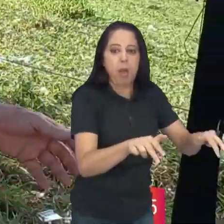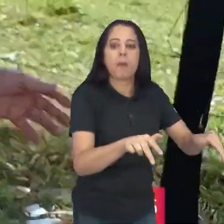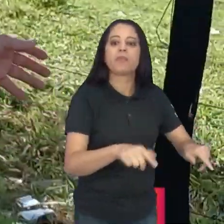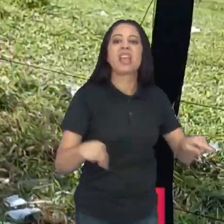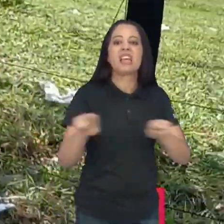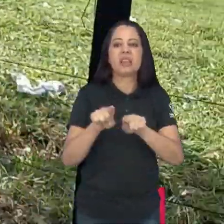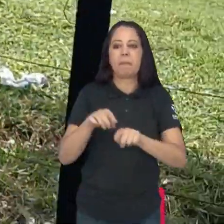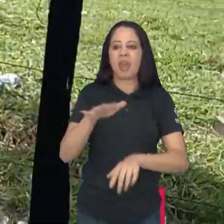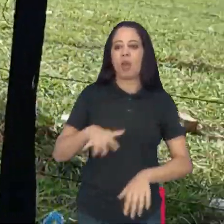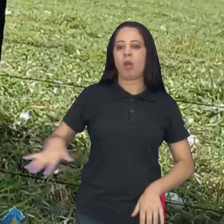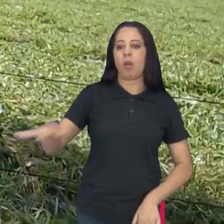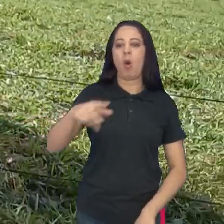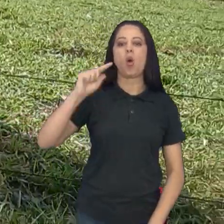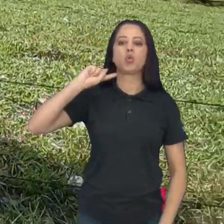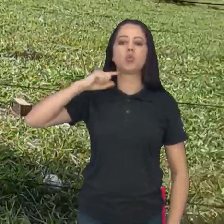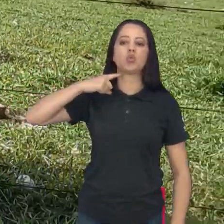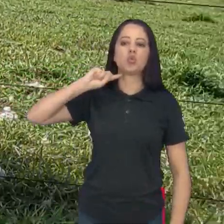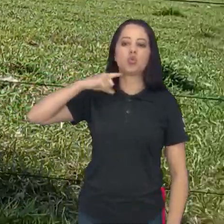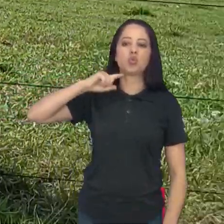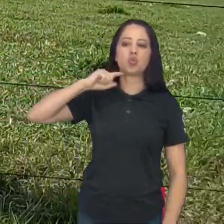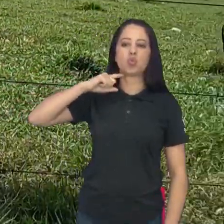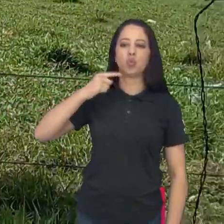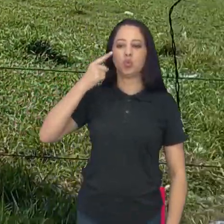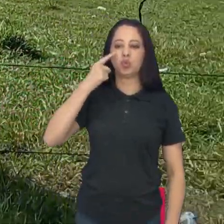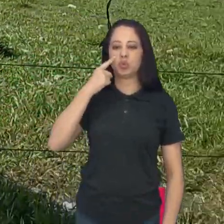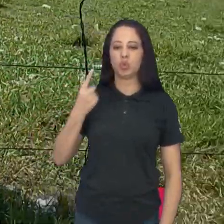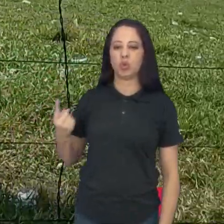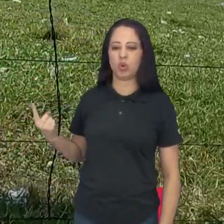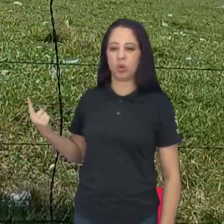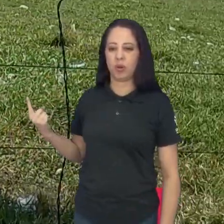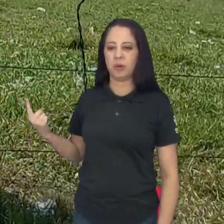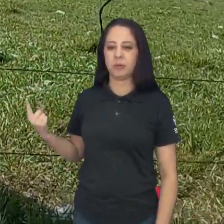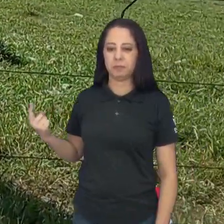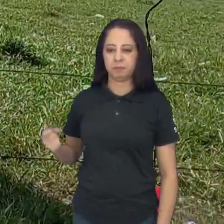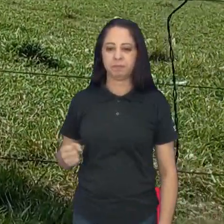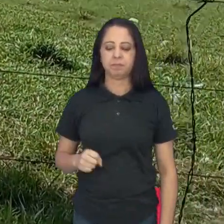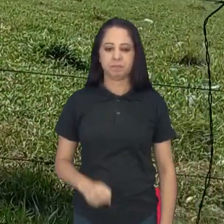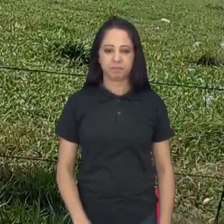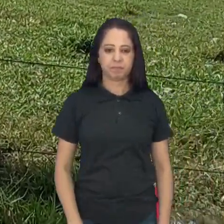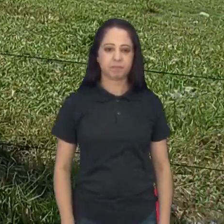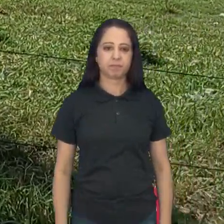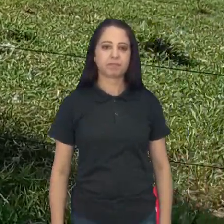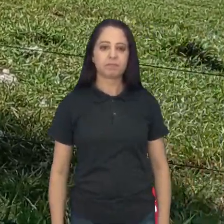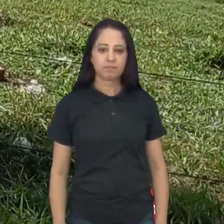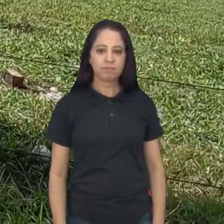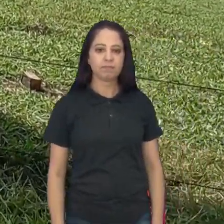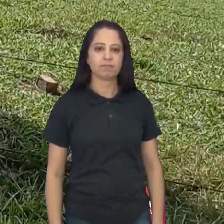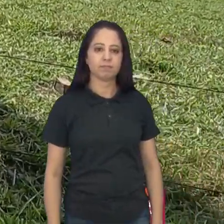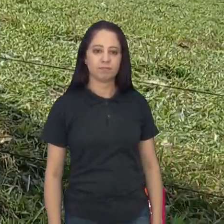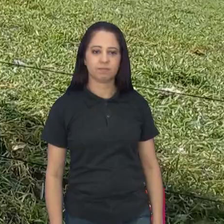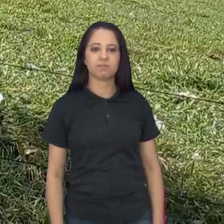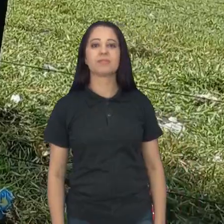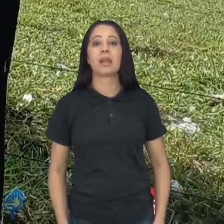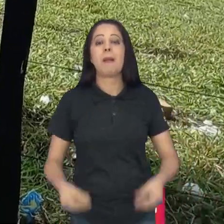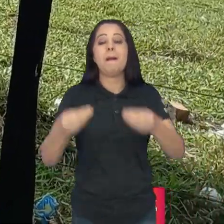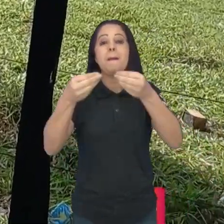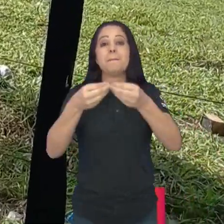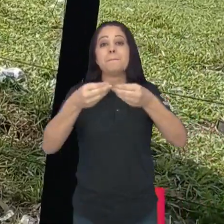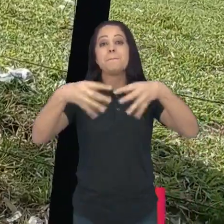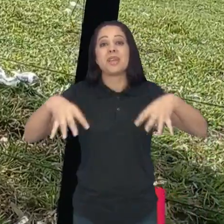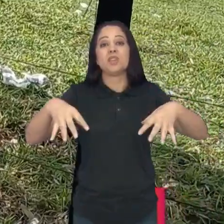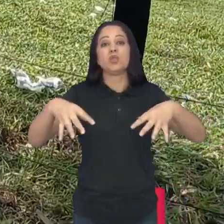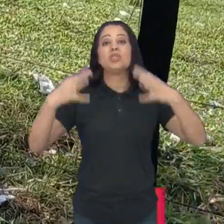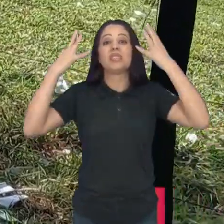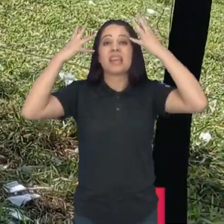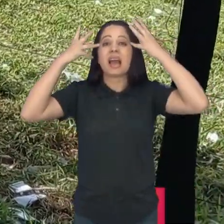que é esparramada aqui no pasto, né? Onde é criado gado aqui de corte. Acaba prejudicando até